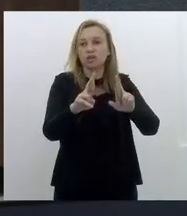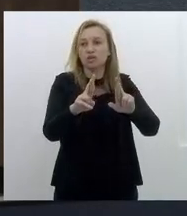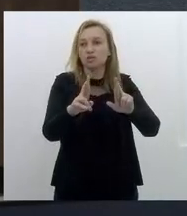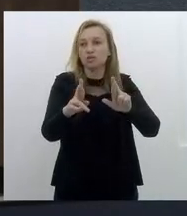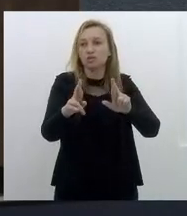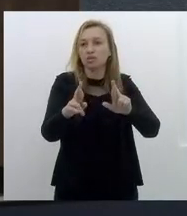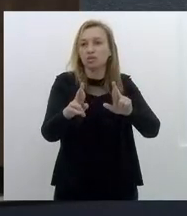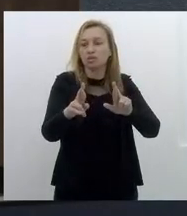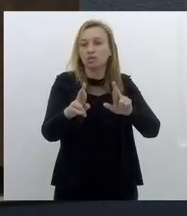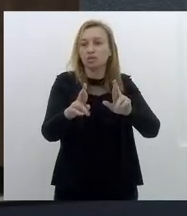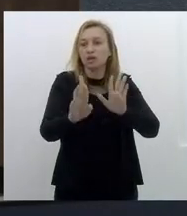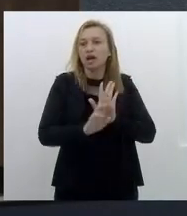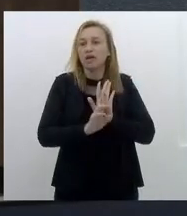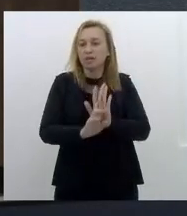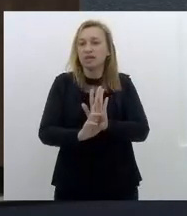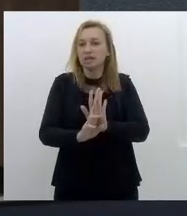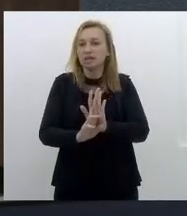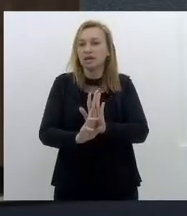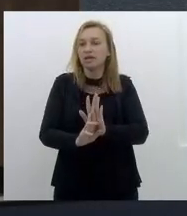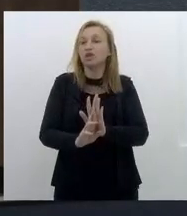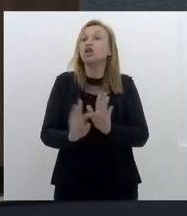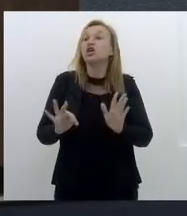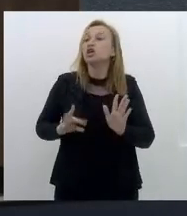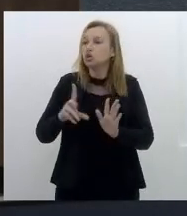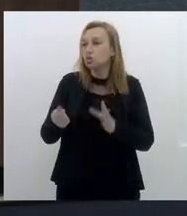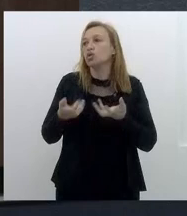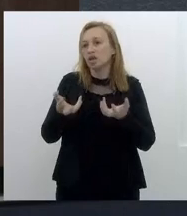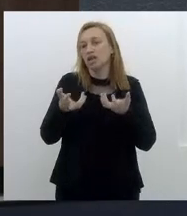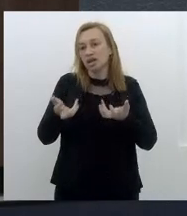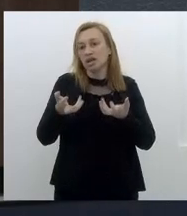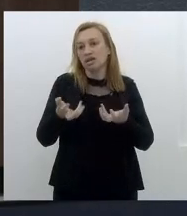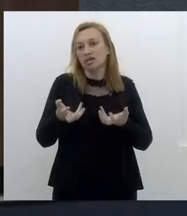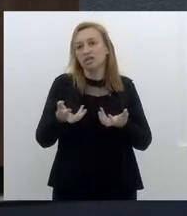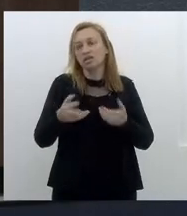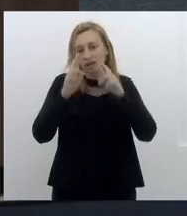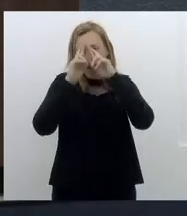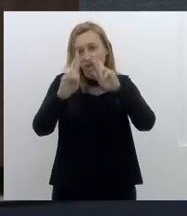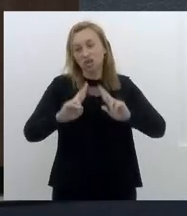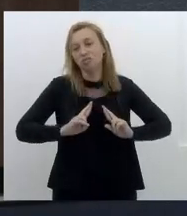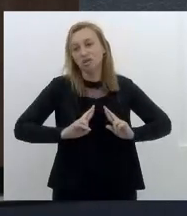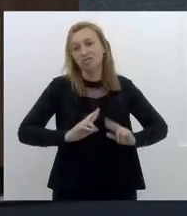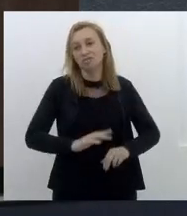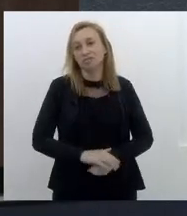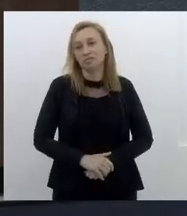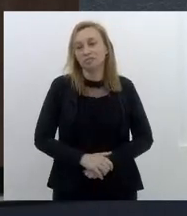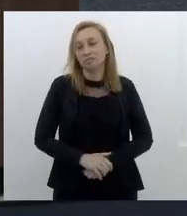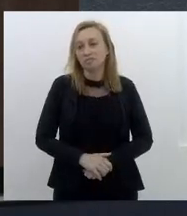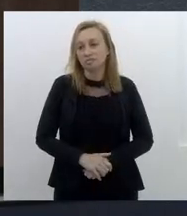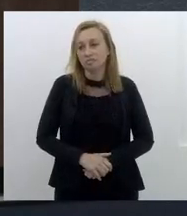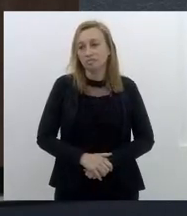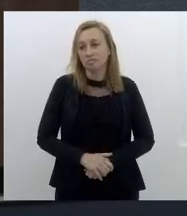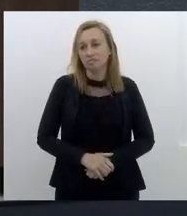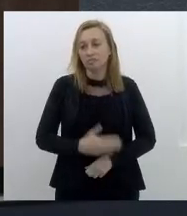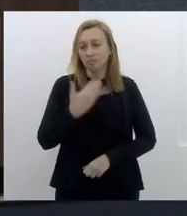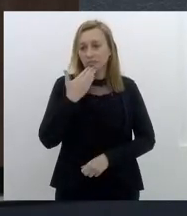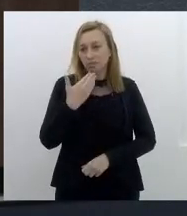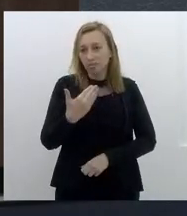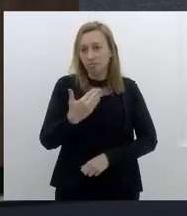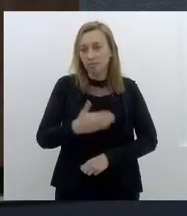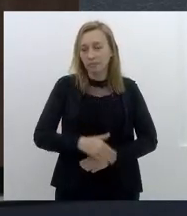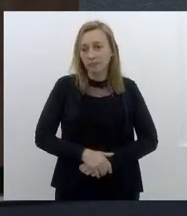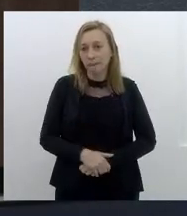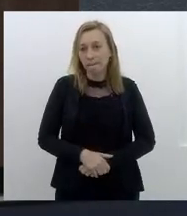que seja representatividade e tudo que queremos é respeito fica então o meu apelo